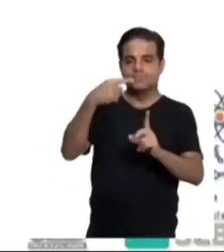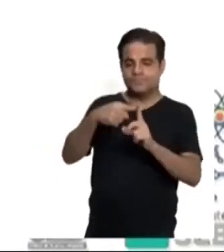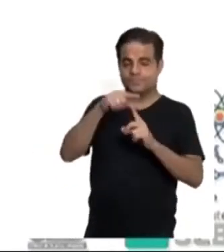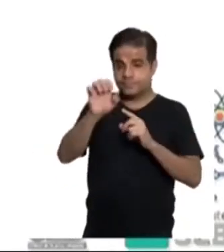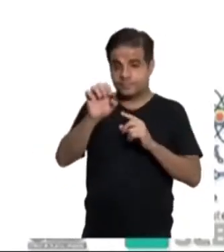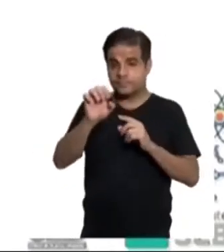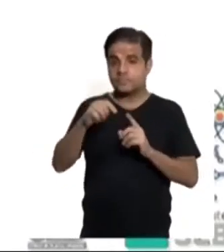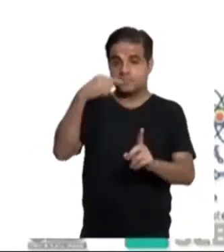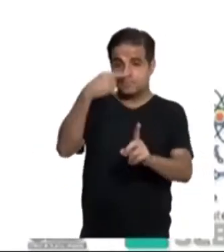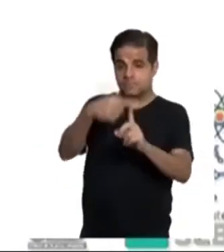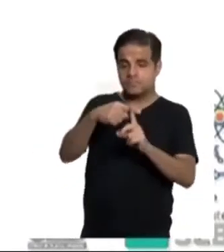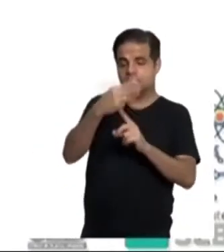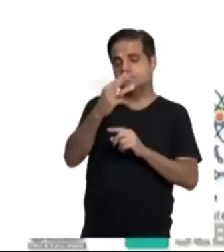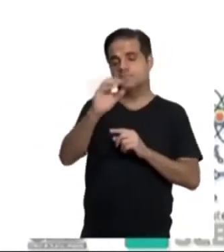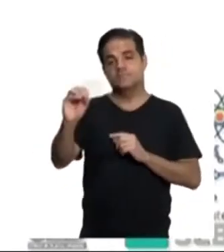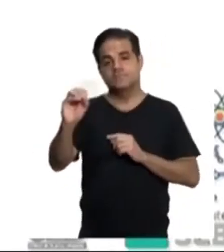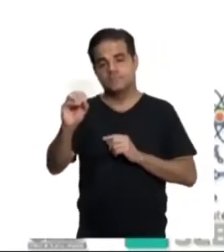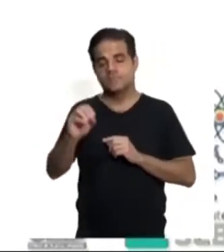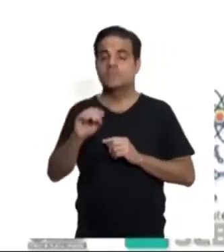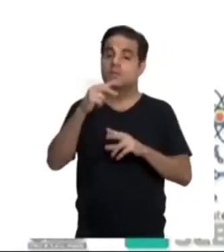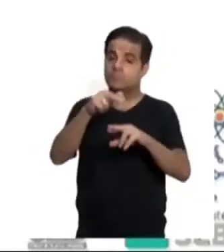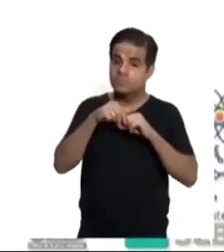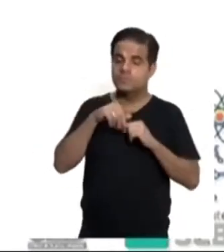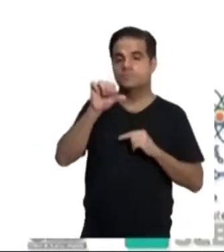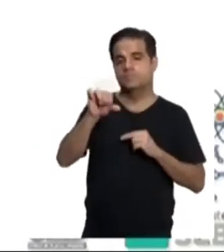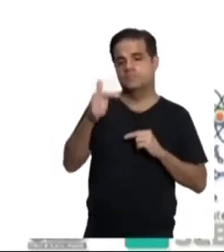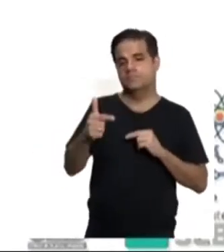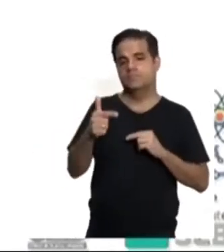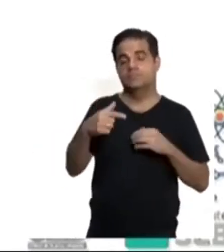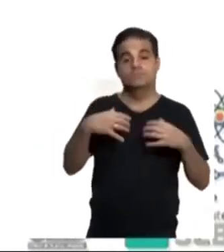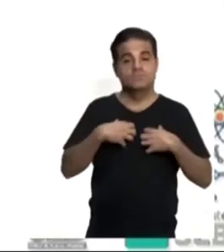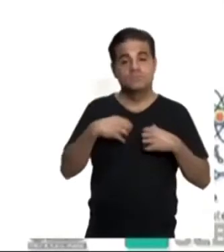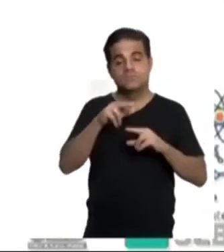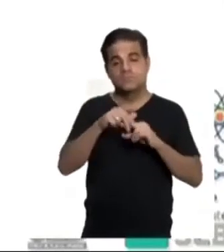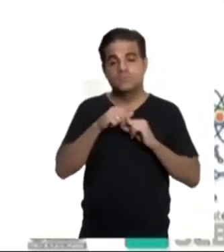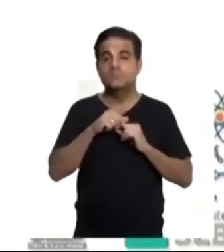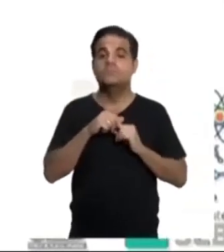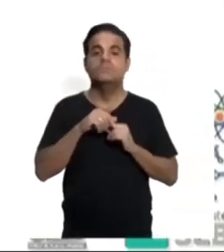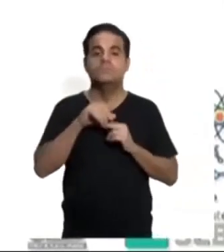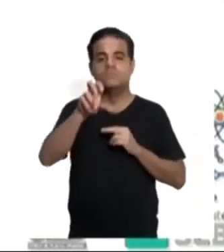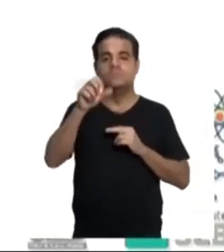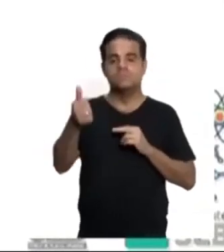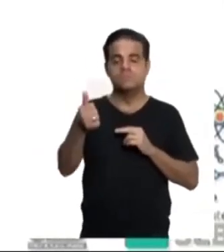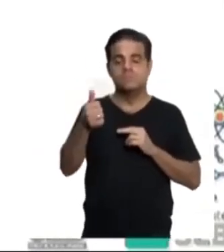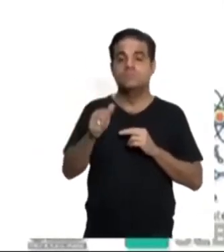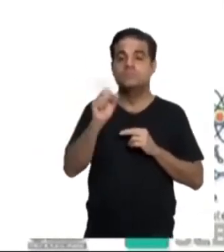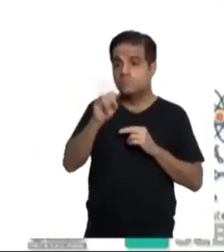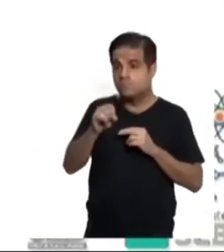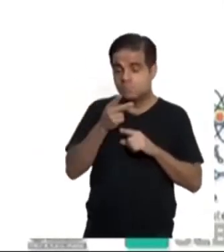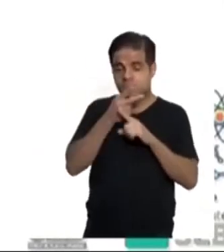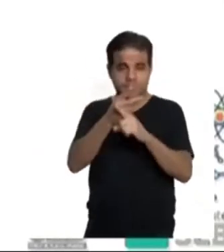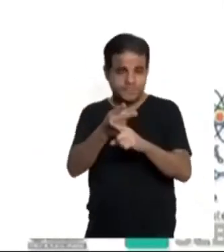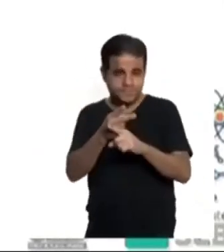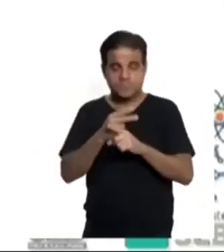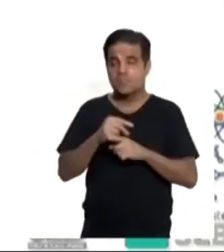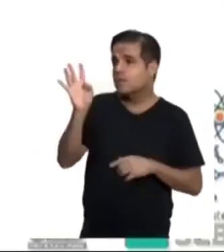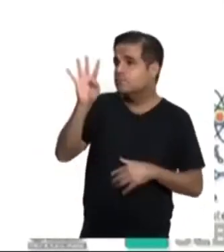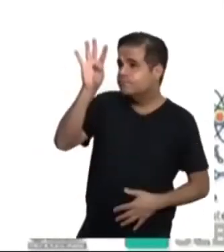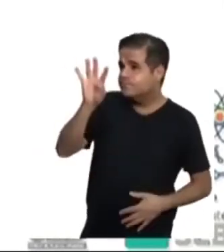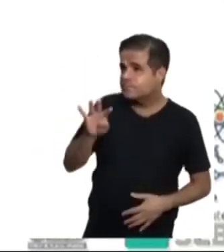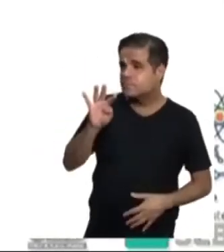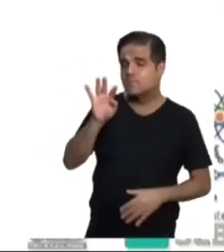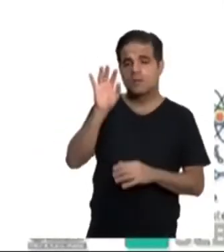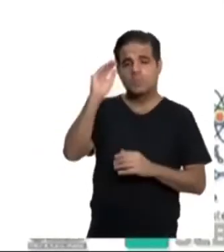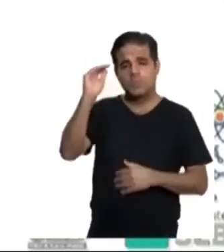Z, mais 3 zero. Portanto, 92 menos 36, 56. Se eu procurar aqui na tabelinha que ele me